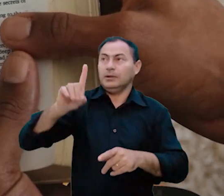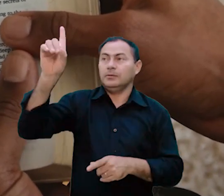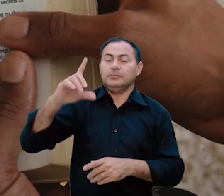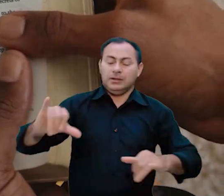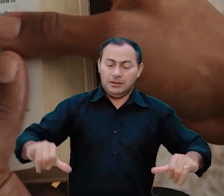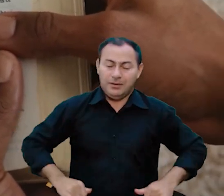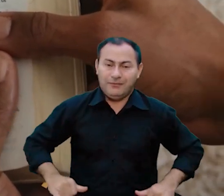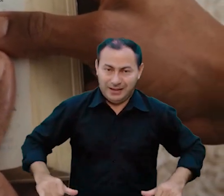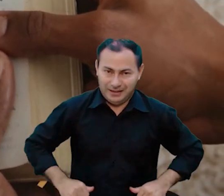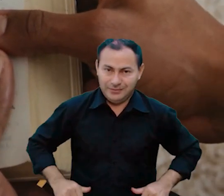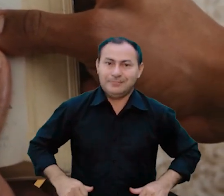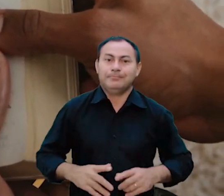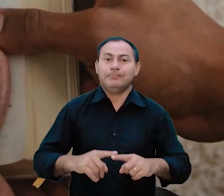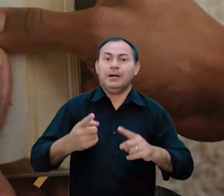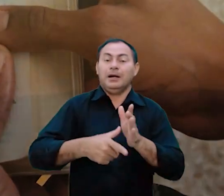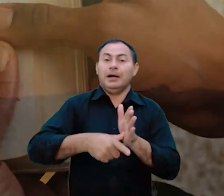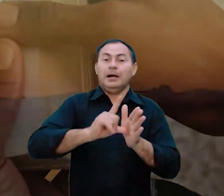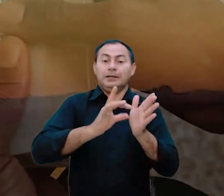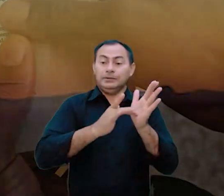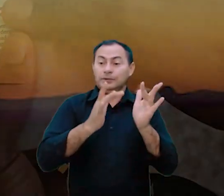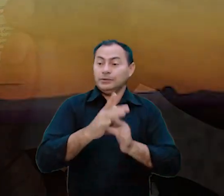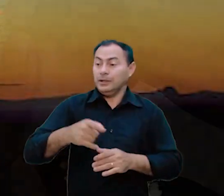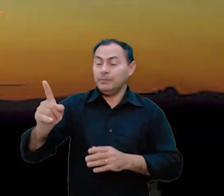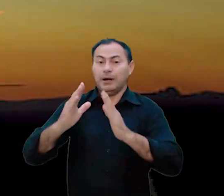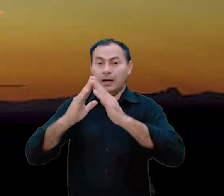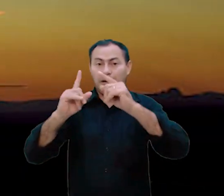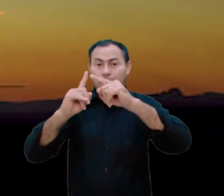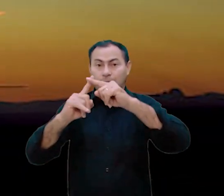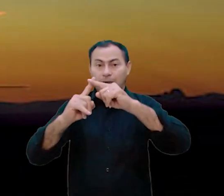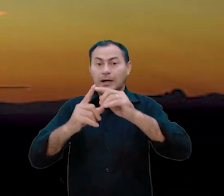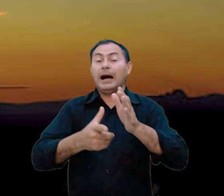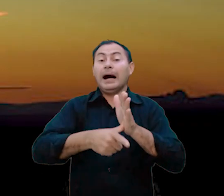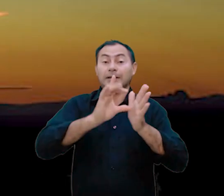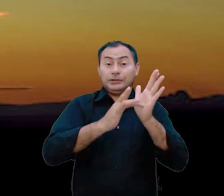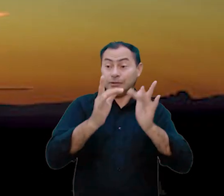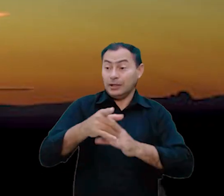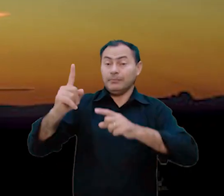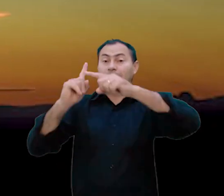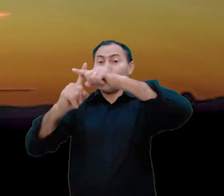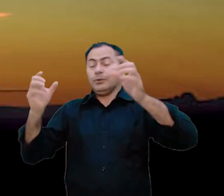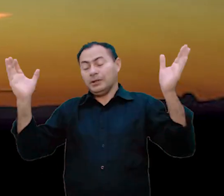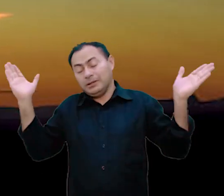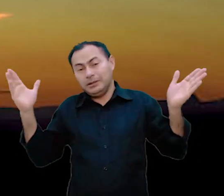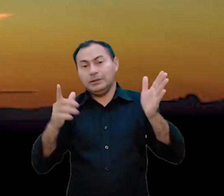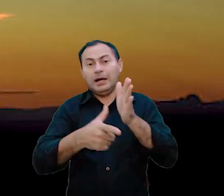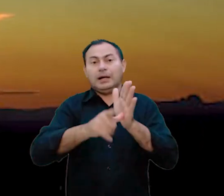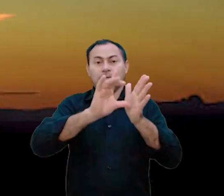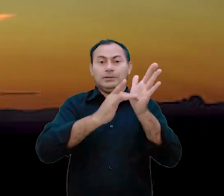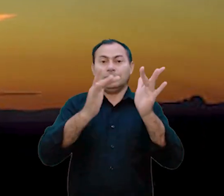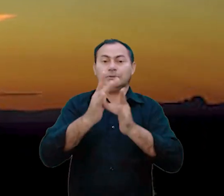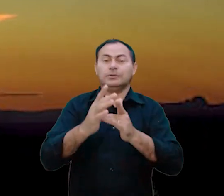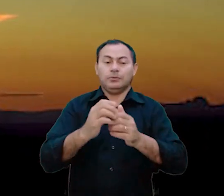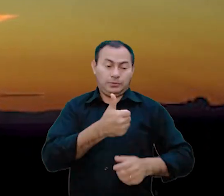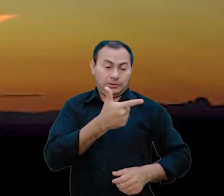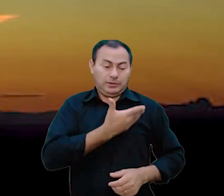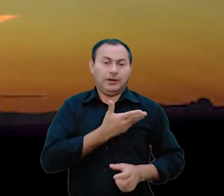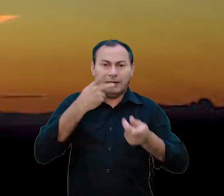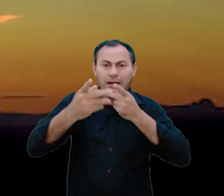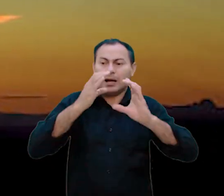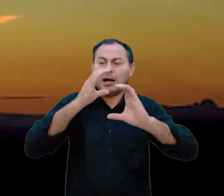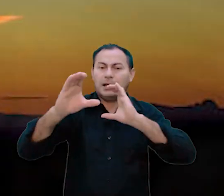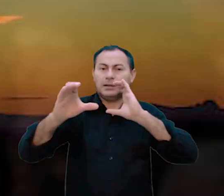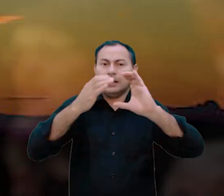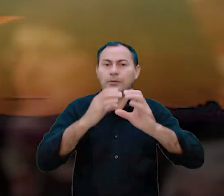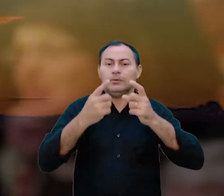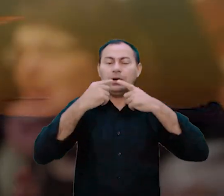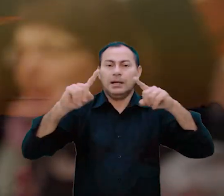o povo de Deus está sofrendo. Antes de Jesus sair para a cruz, a última coisa que ele e seus discípulos fizeram foi cantar. A Bíblia diz,